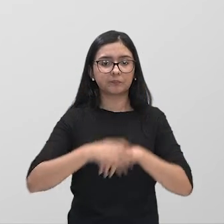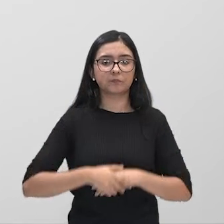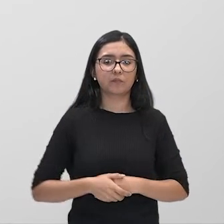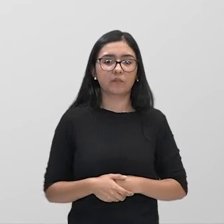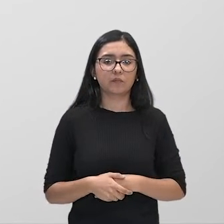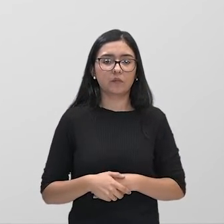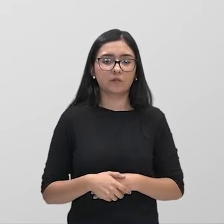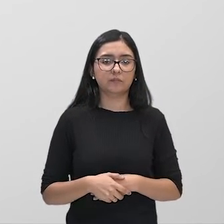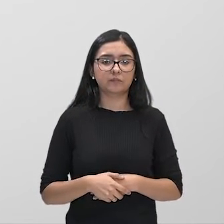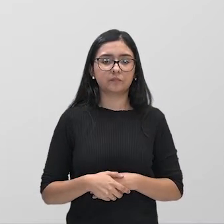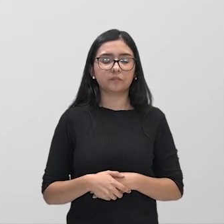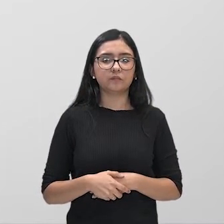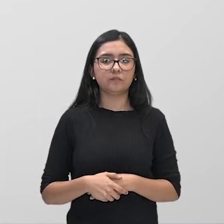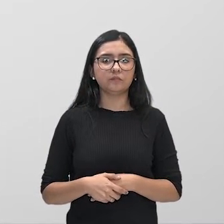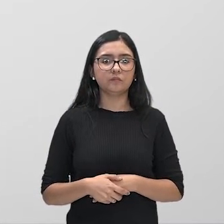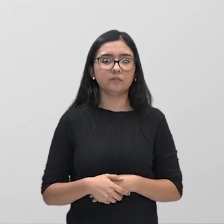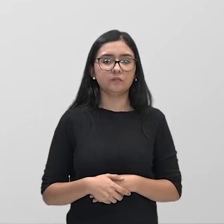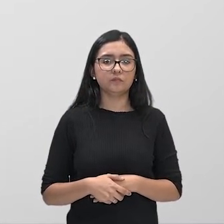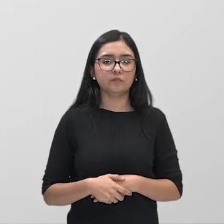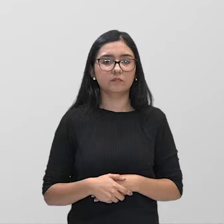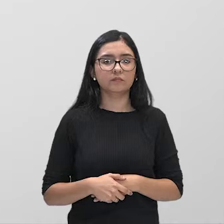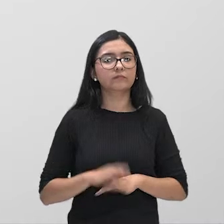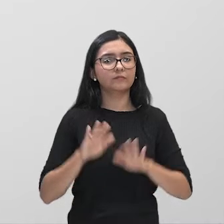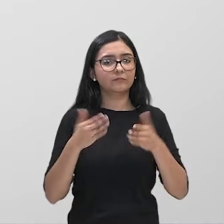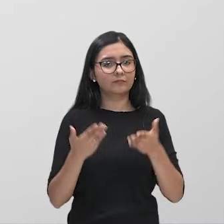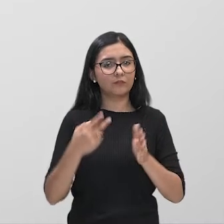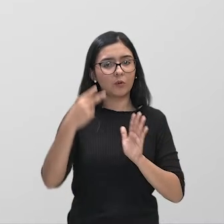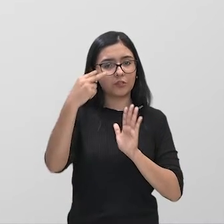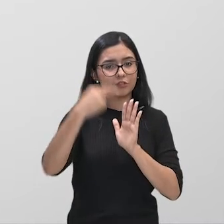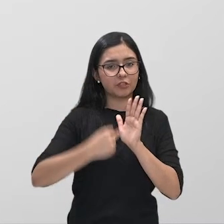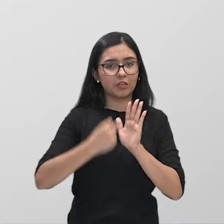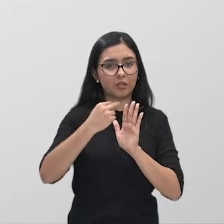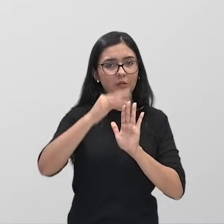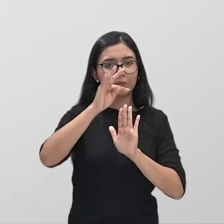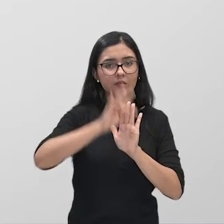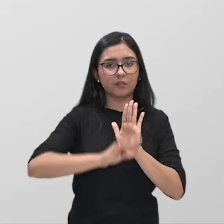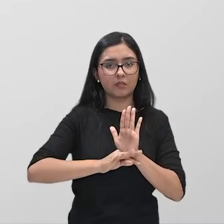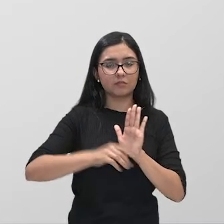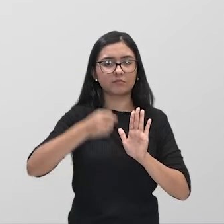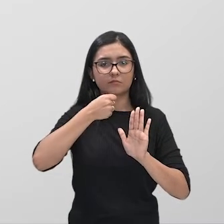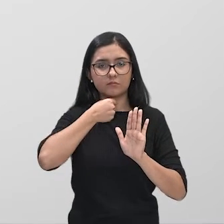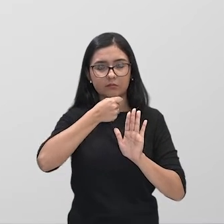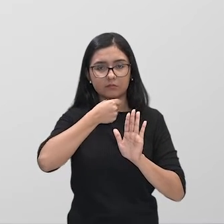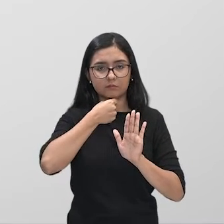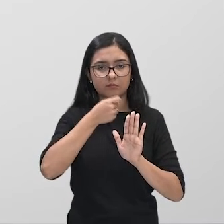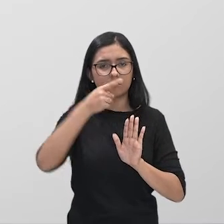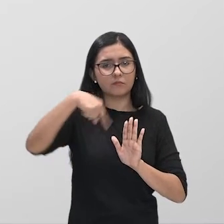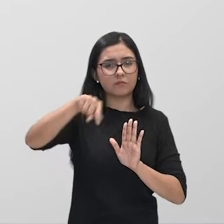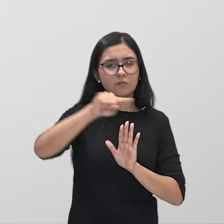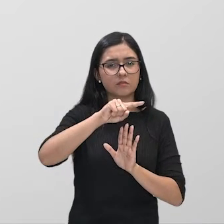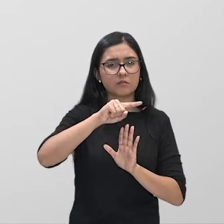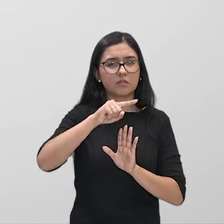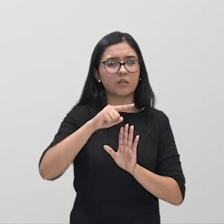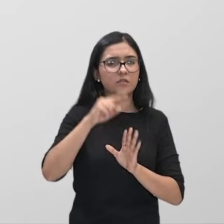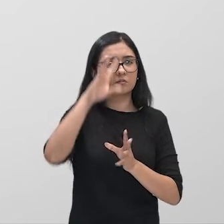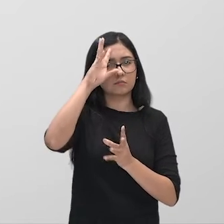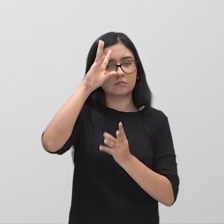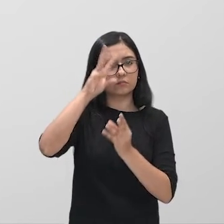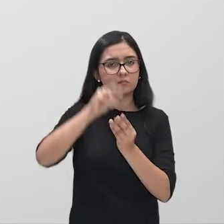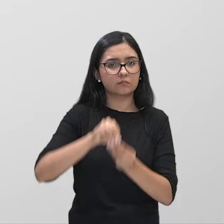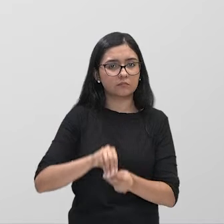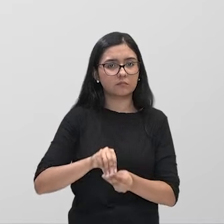gente, né, fez essa leitura para vocês, só para vocês terem essa ideia, né, para terem